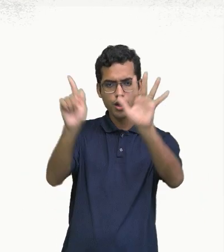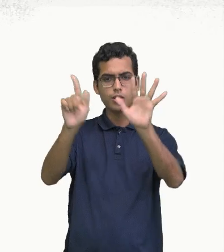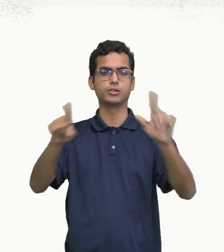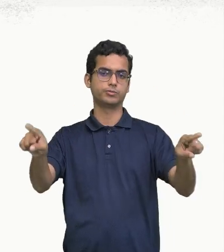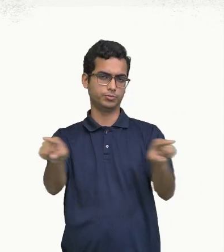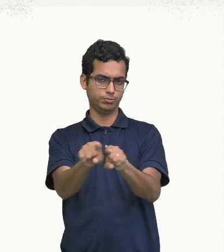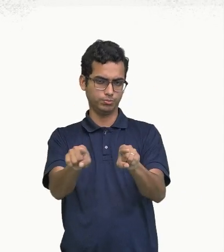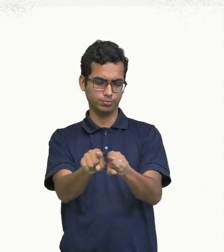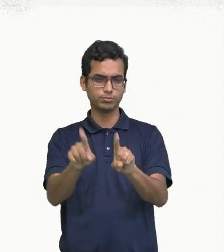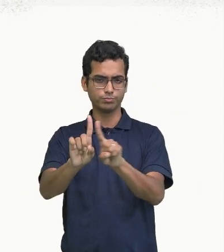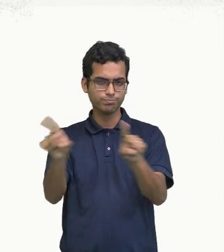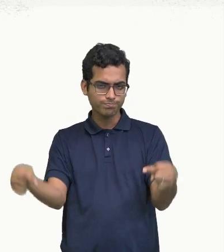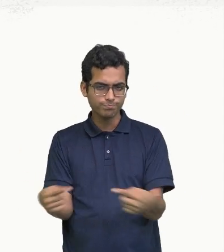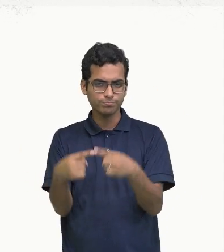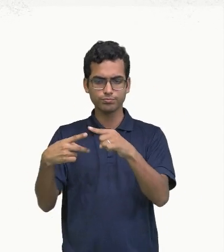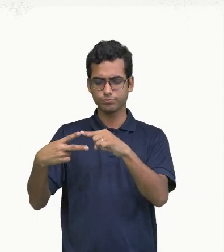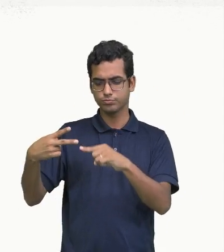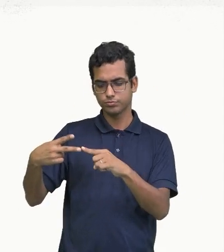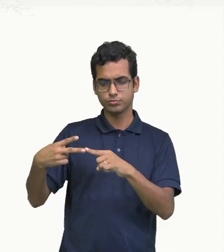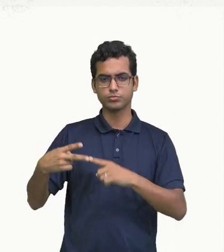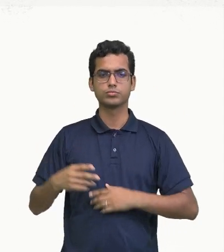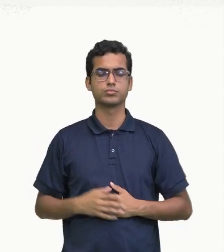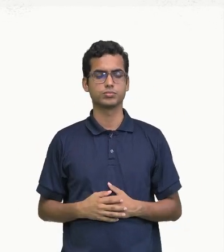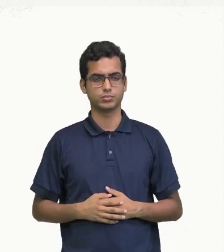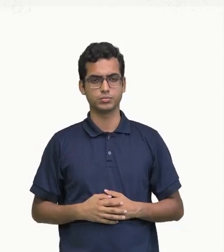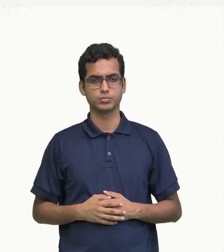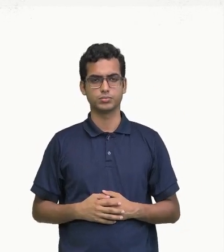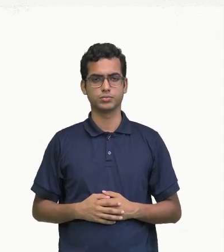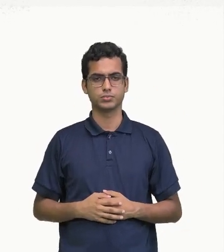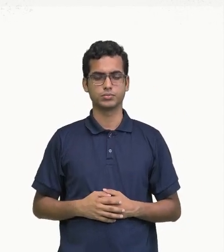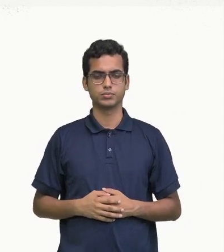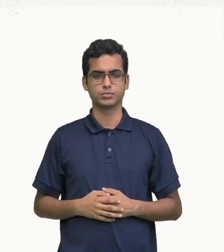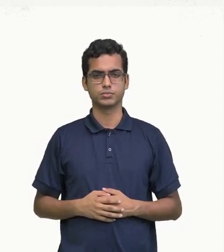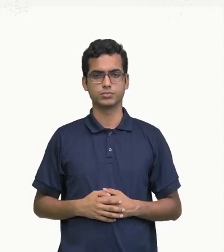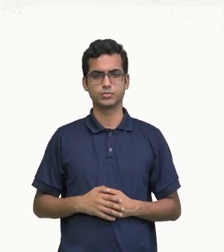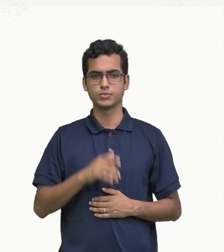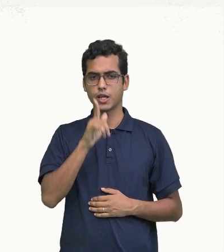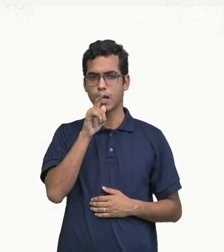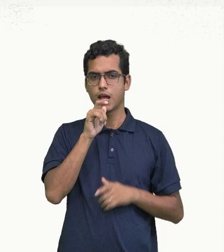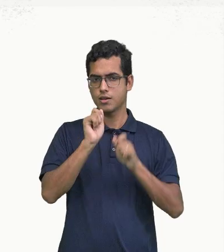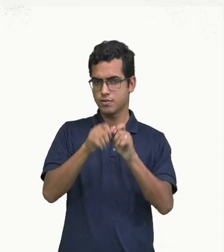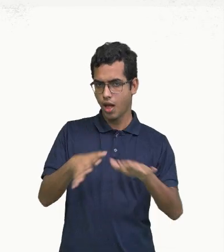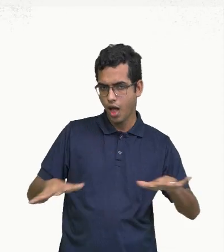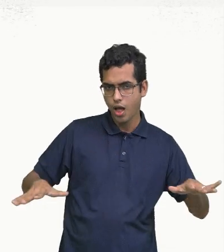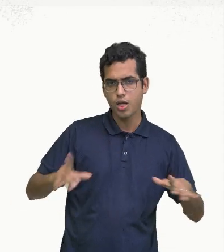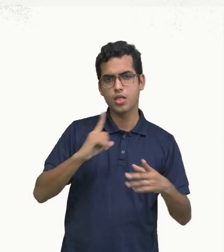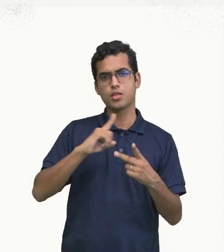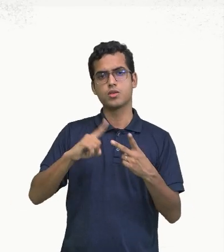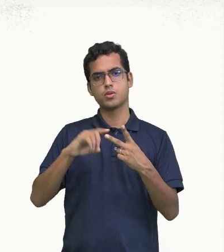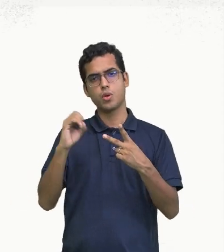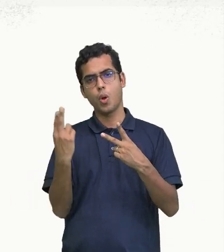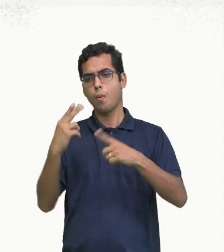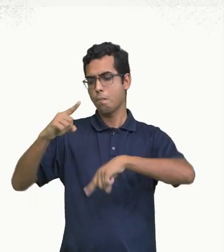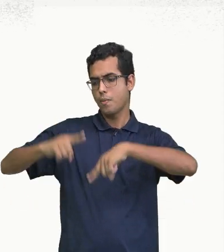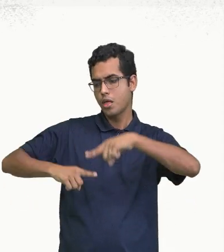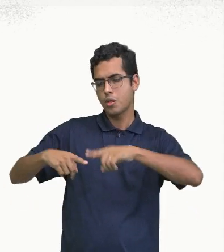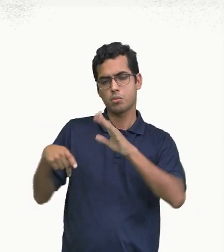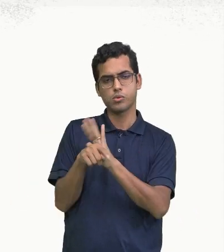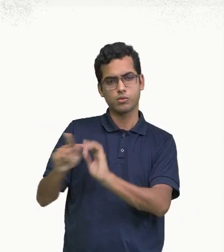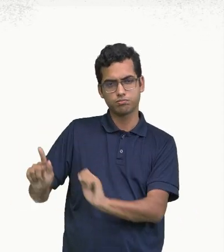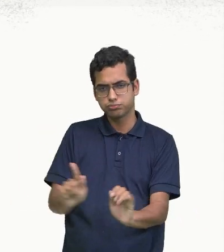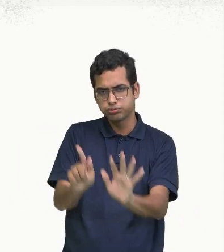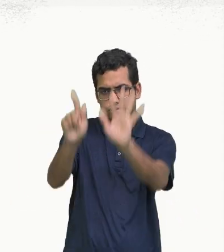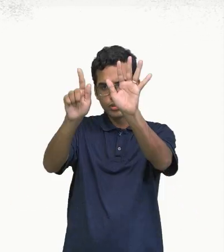relaciona ali a gás, a material gasoso. Quanto de líquido ou material cabe dentro de um